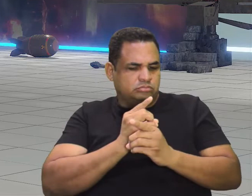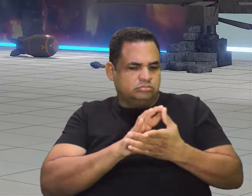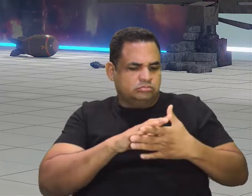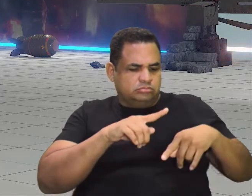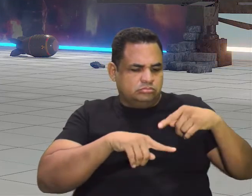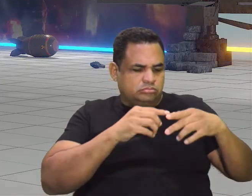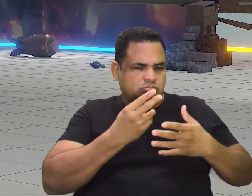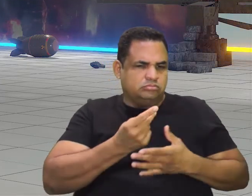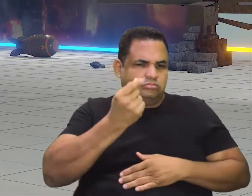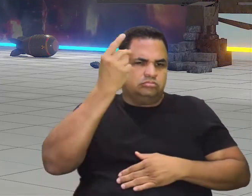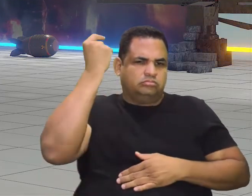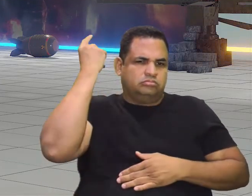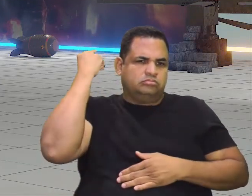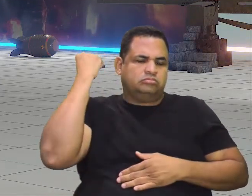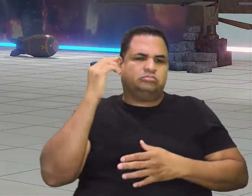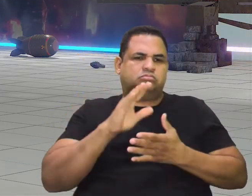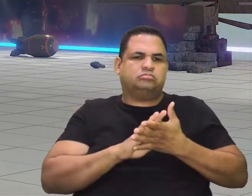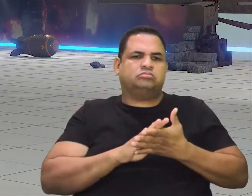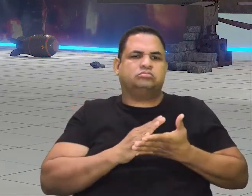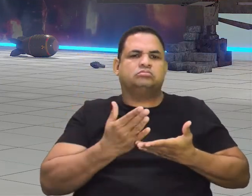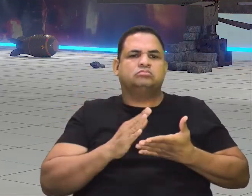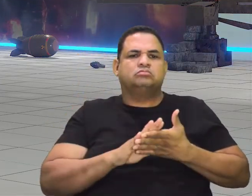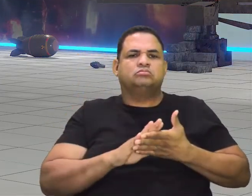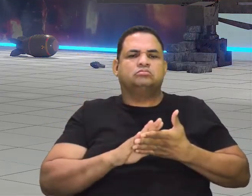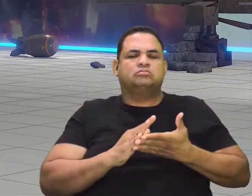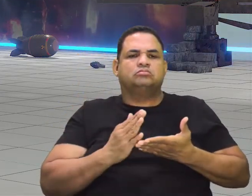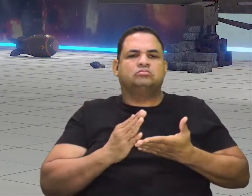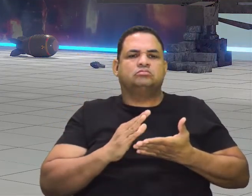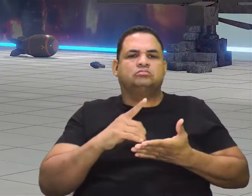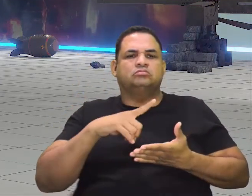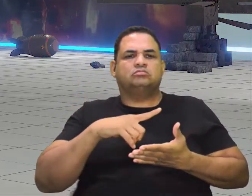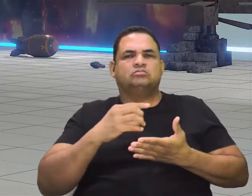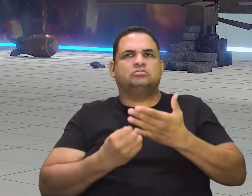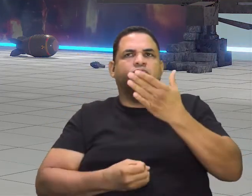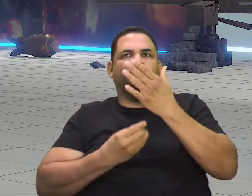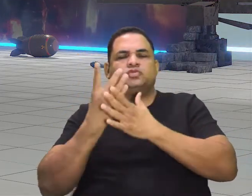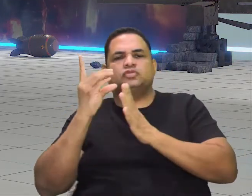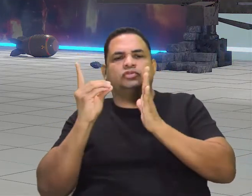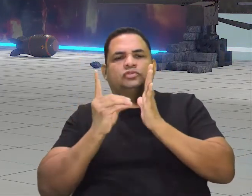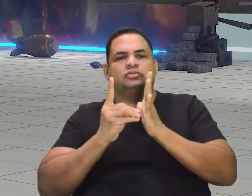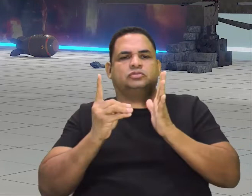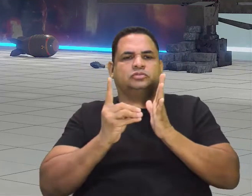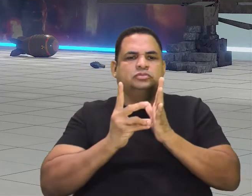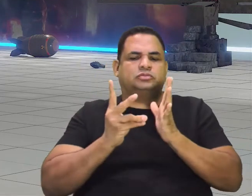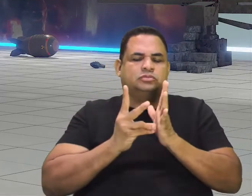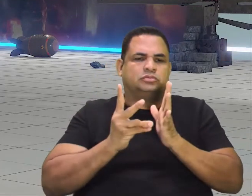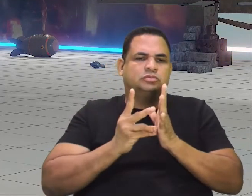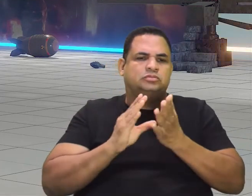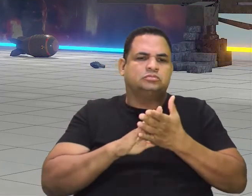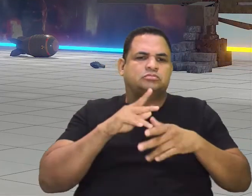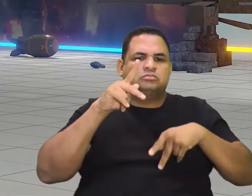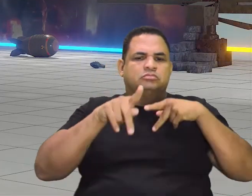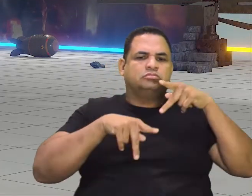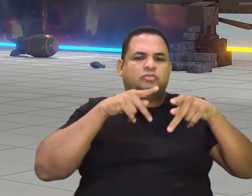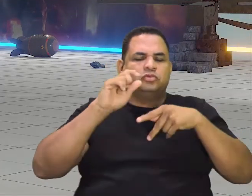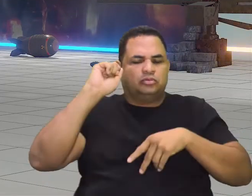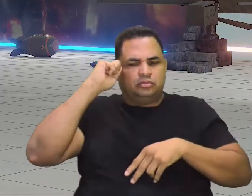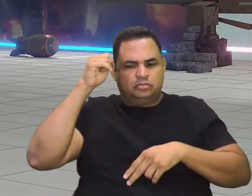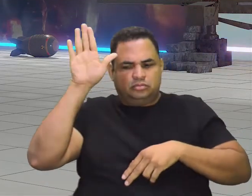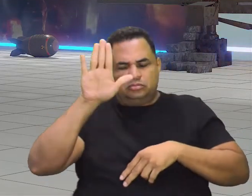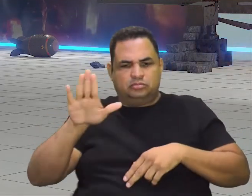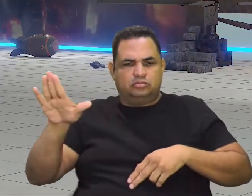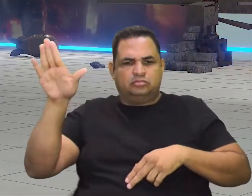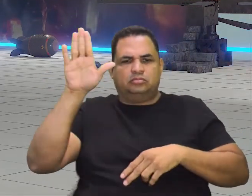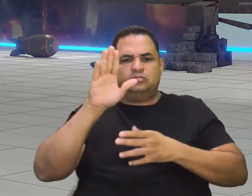antigas desse Homo sapiens, que vão derivar os nossos indígenas, vão derivar os povos africanos,